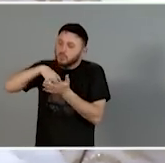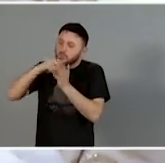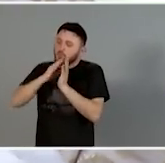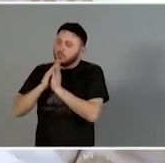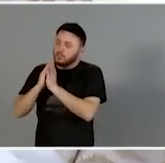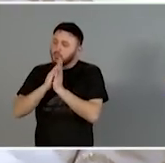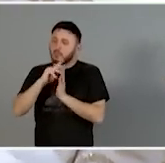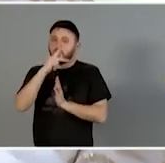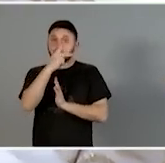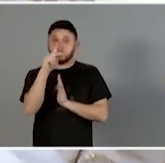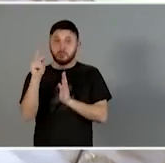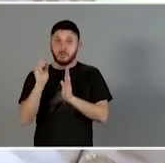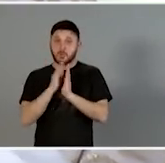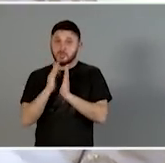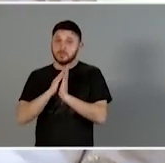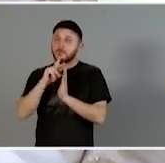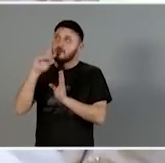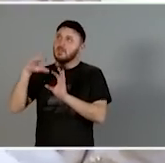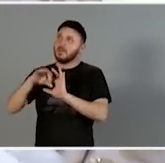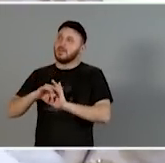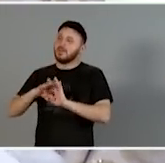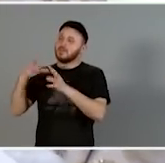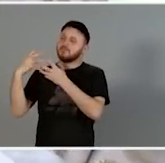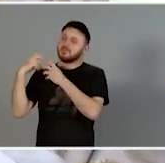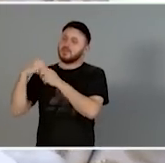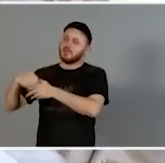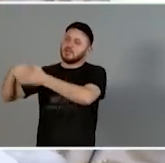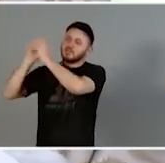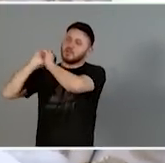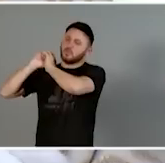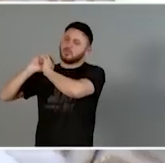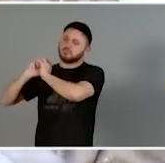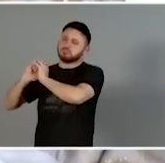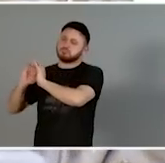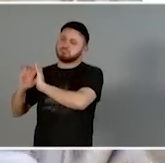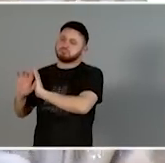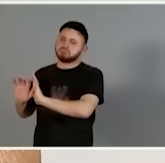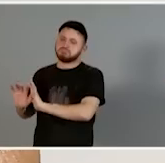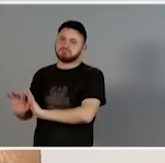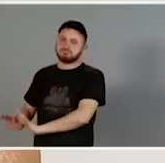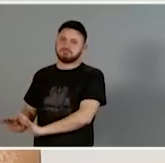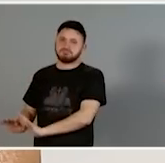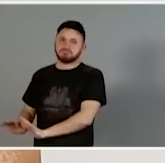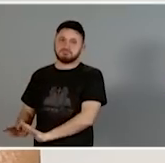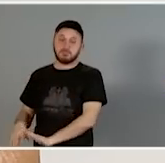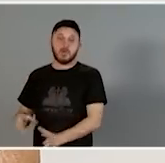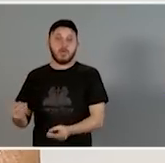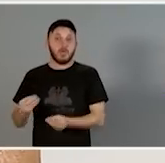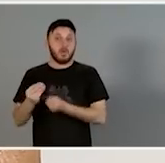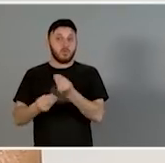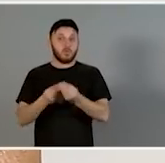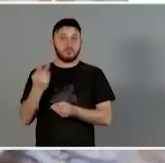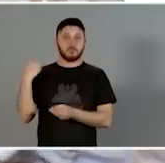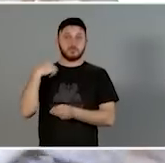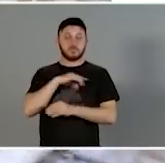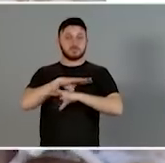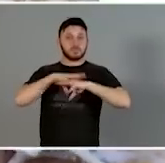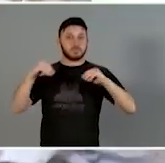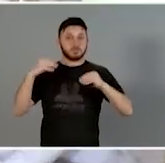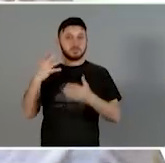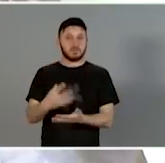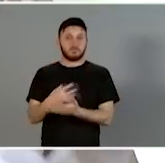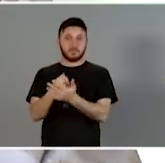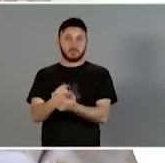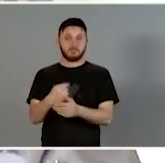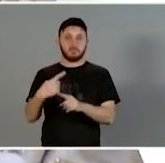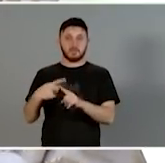tua oração vai te livrar deste peso que você carrega. Aí está o grande refúgio nosso, porque se